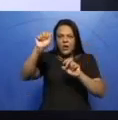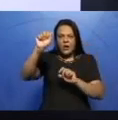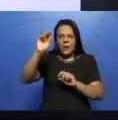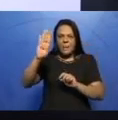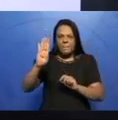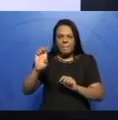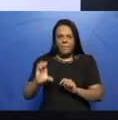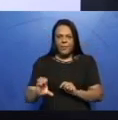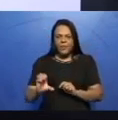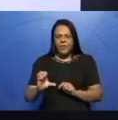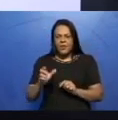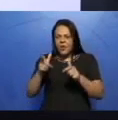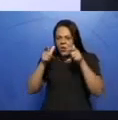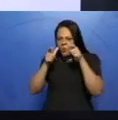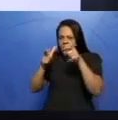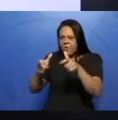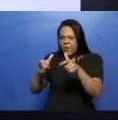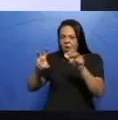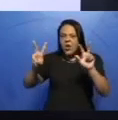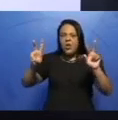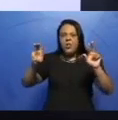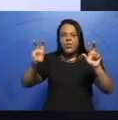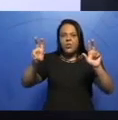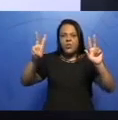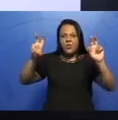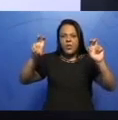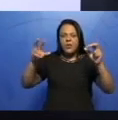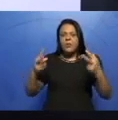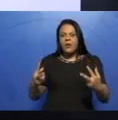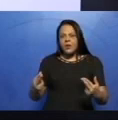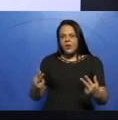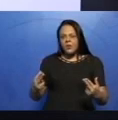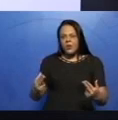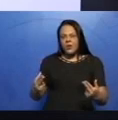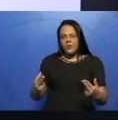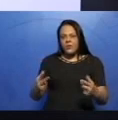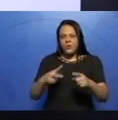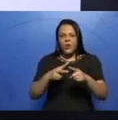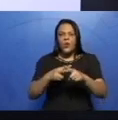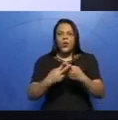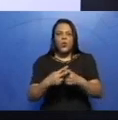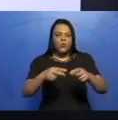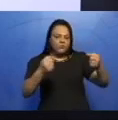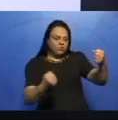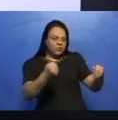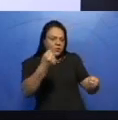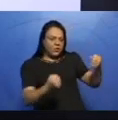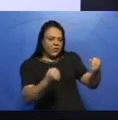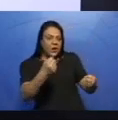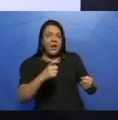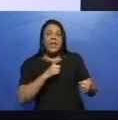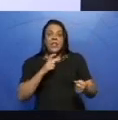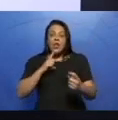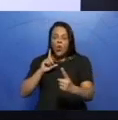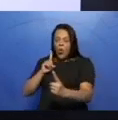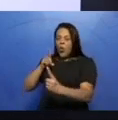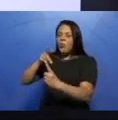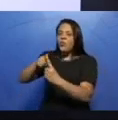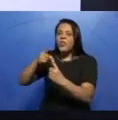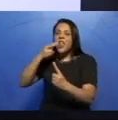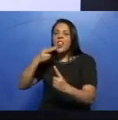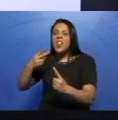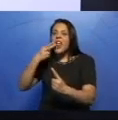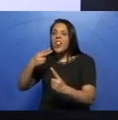vocês vão observar que é o mesmo assunto, é o conserto de um carro, porém com intenções diferentes no uso dessa